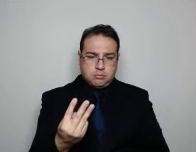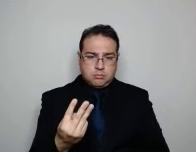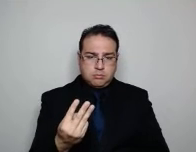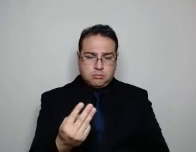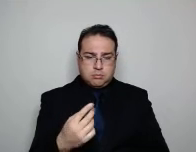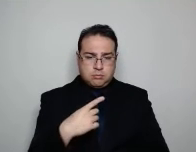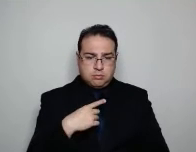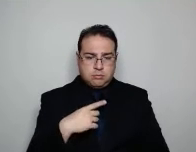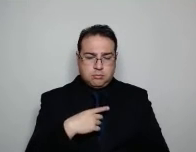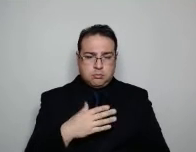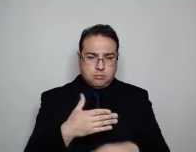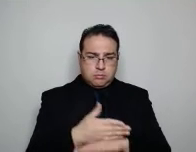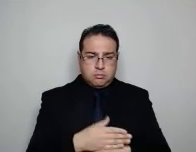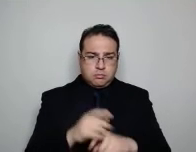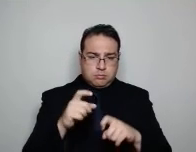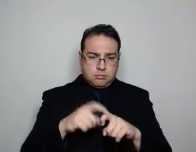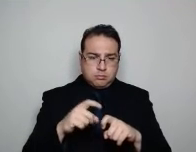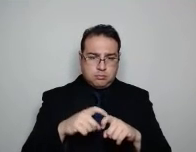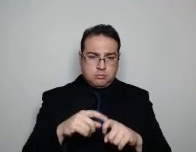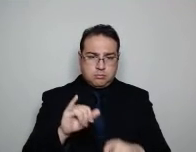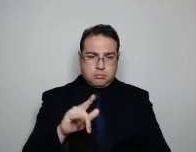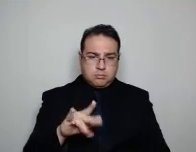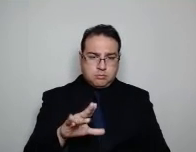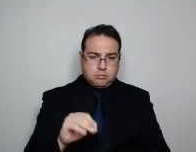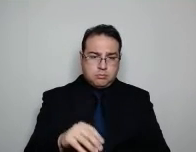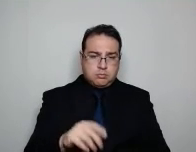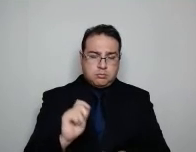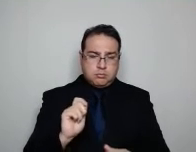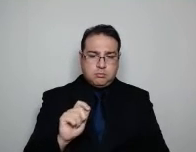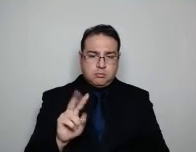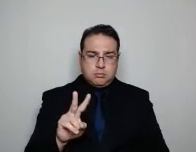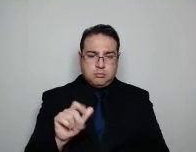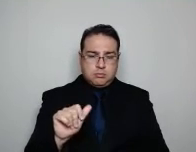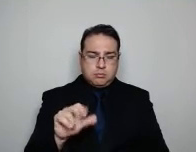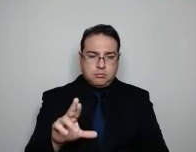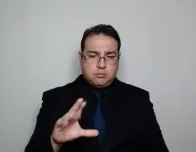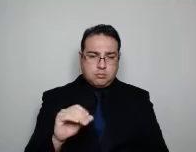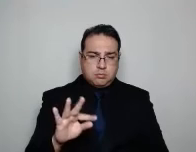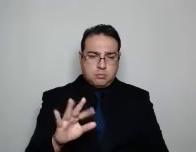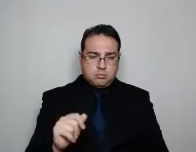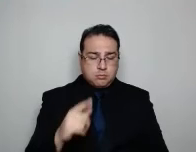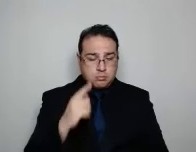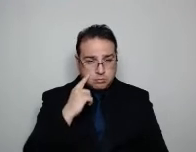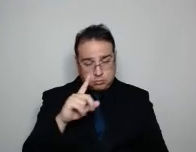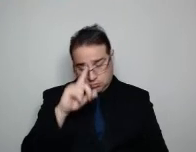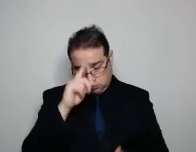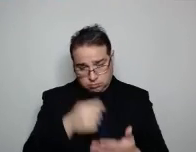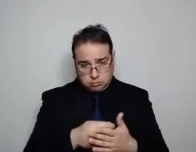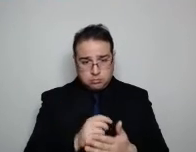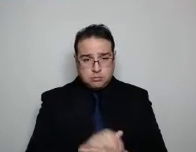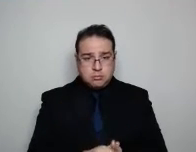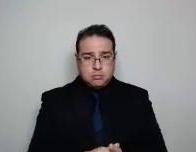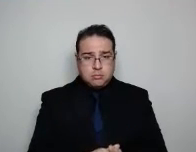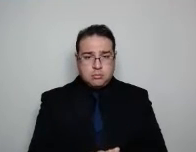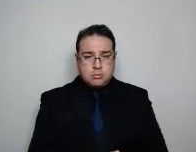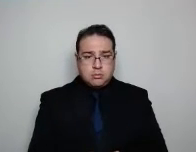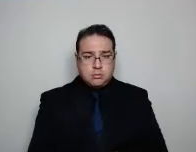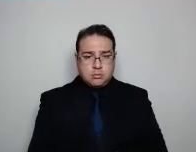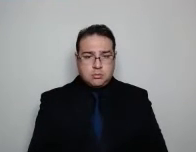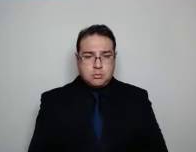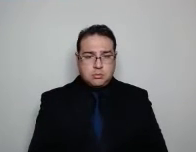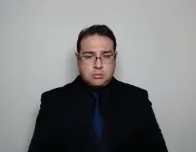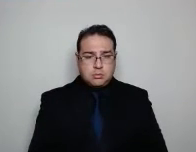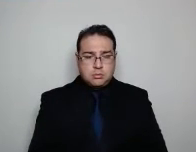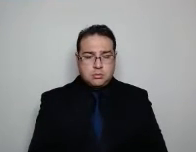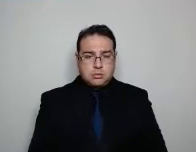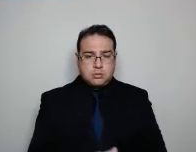ingresso médico. Com razão. Do valor da cota. Desembargador expedito, já definiu esse valor? Da Unimed, o valor da